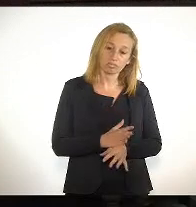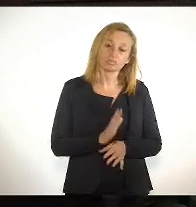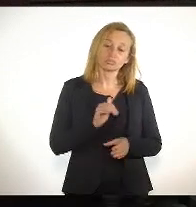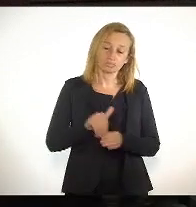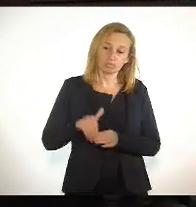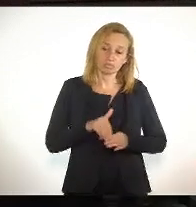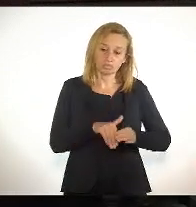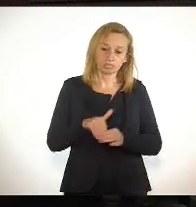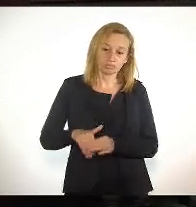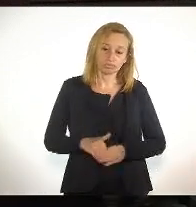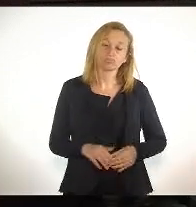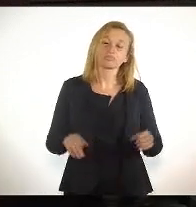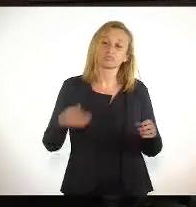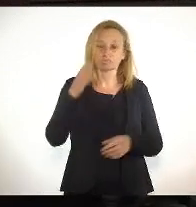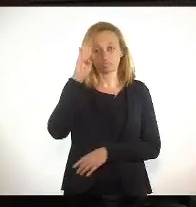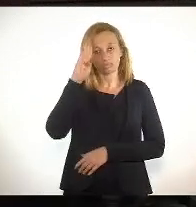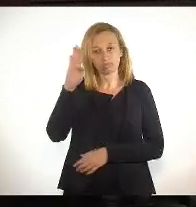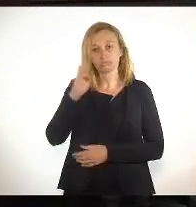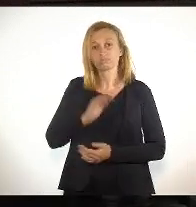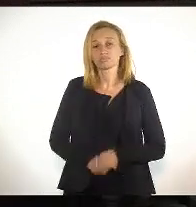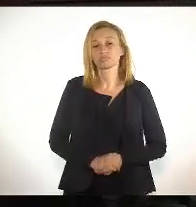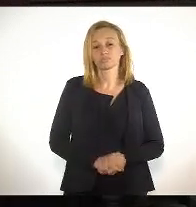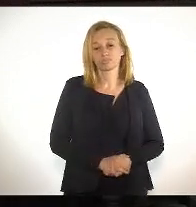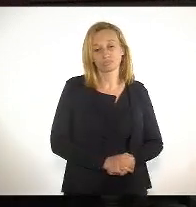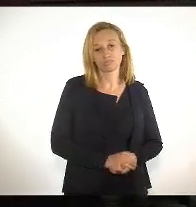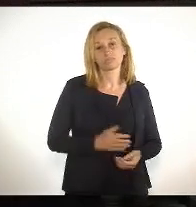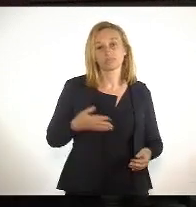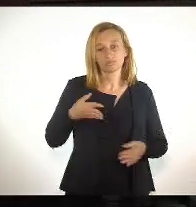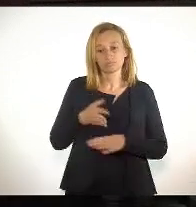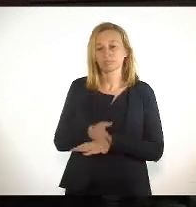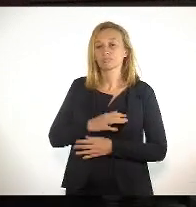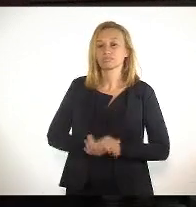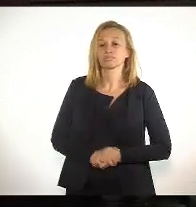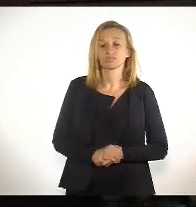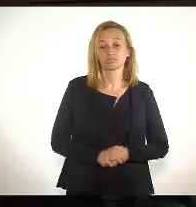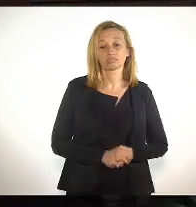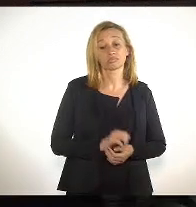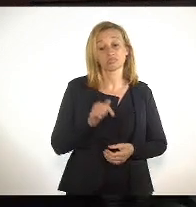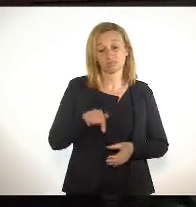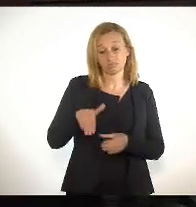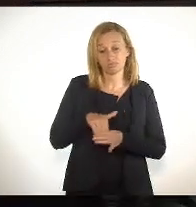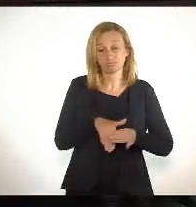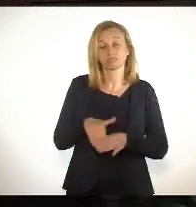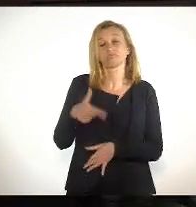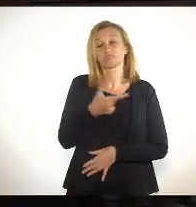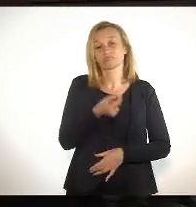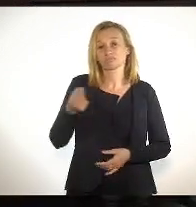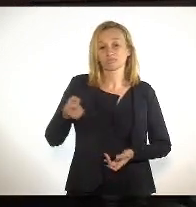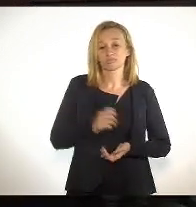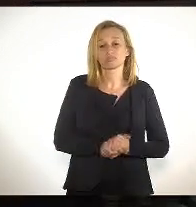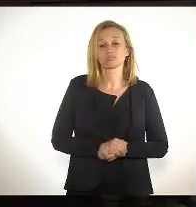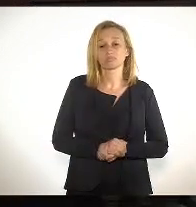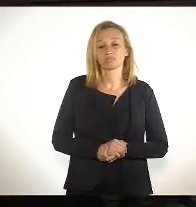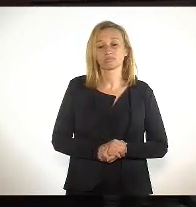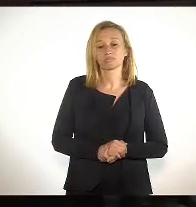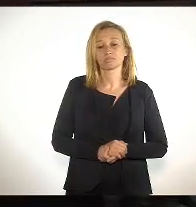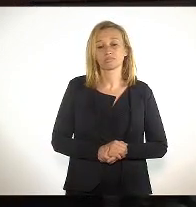Brasil, mas principalmente entrarão, pois essas eleições de 2020